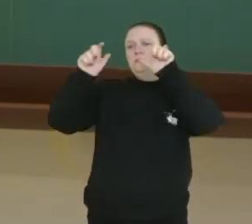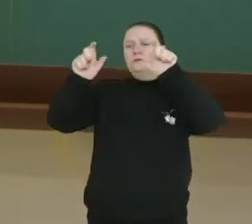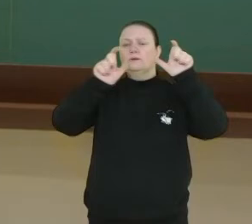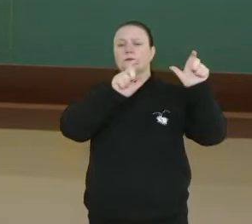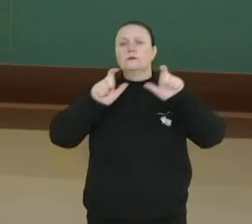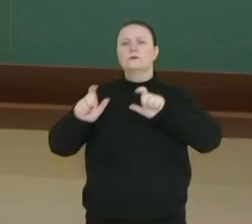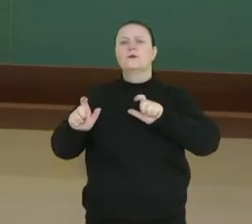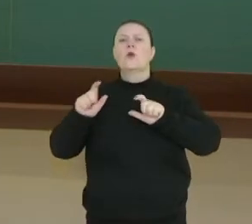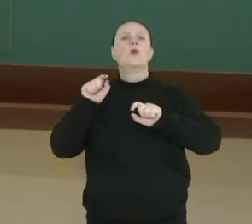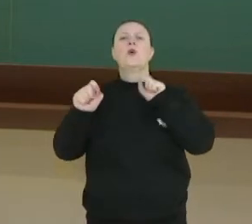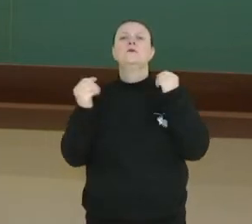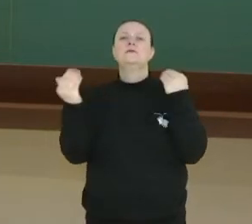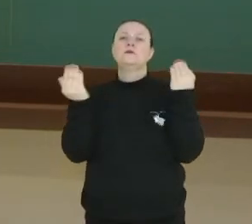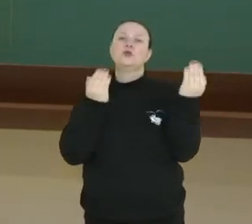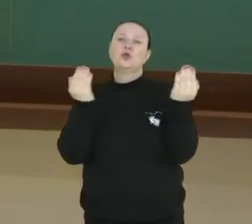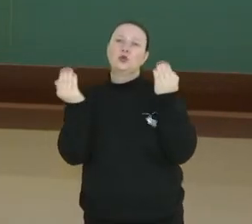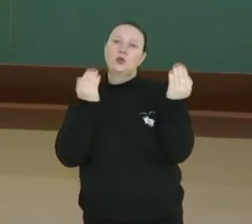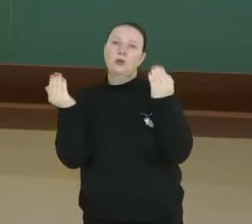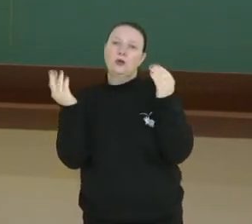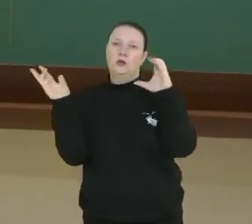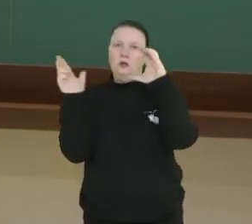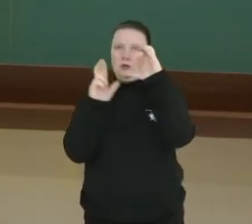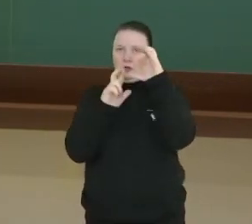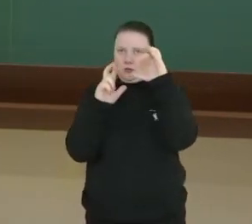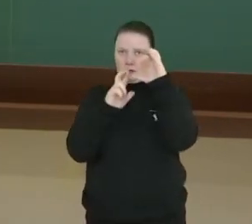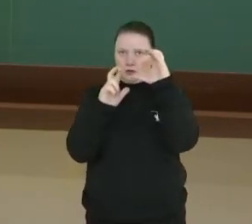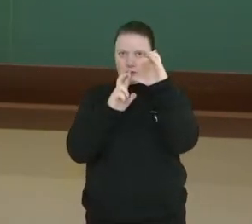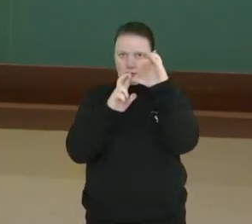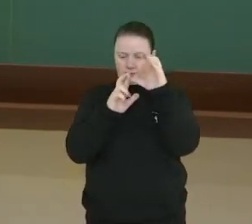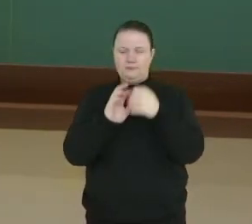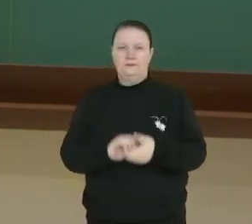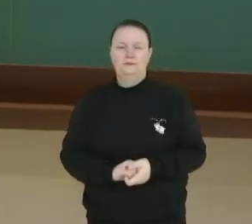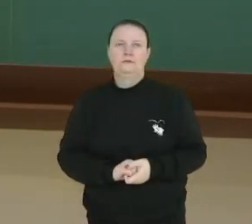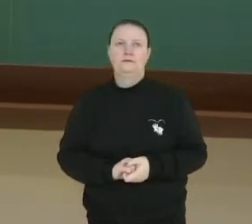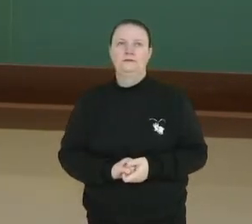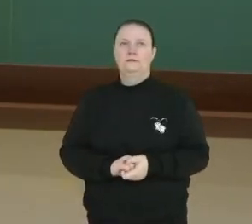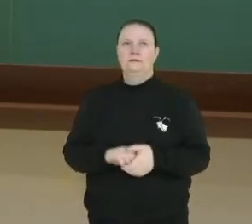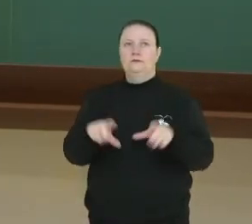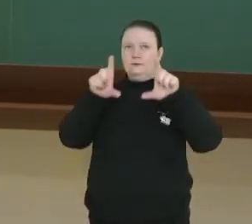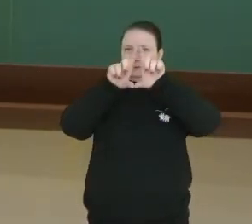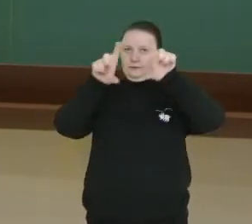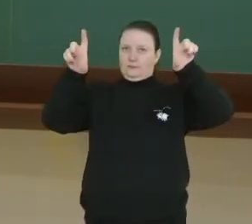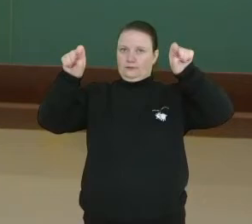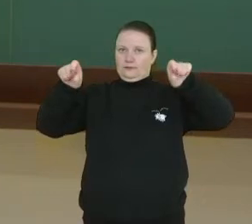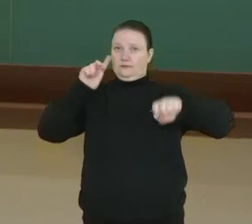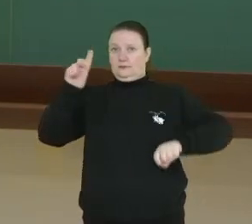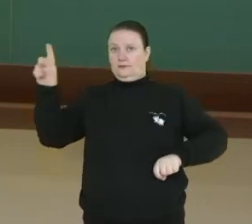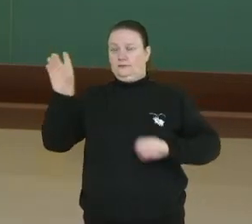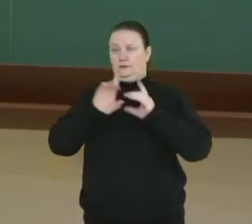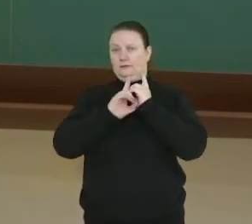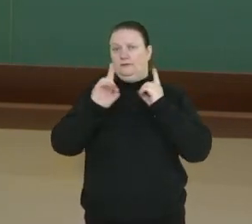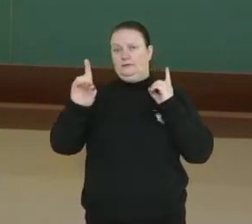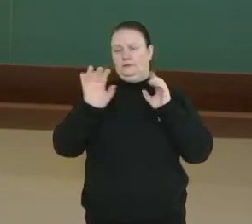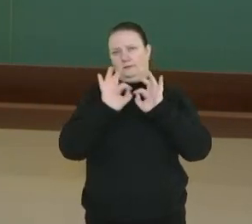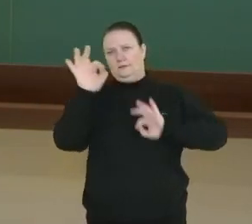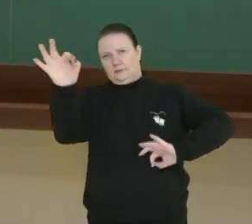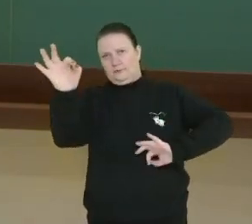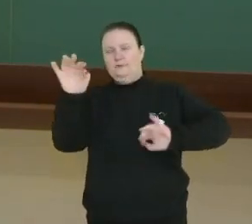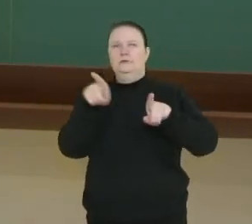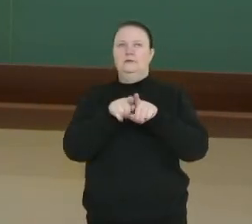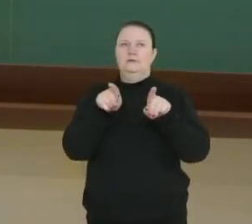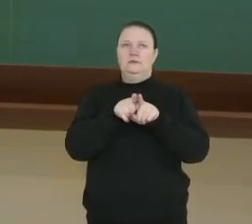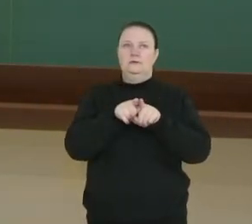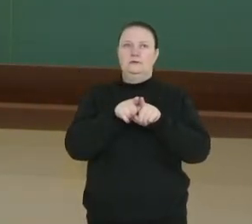relativa comparando ao raio da nossa circunferência. A formulazinha da distância do ponto até